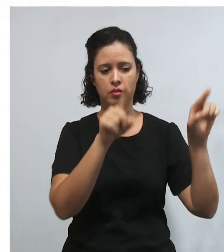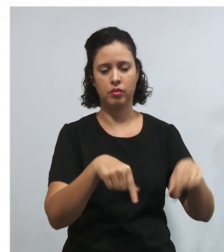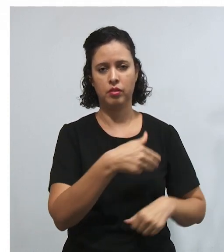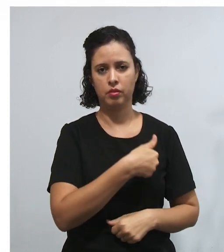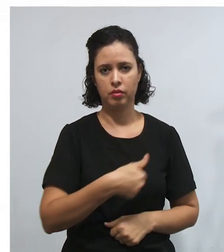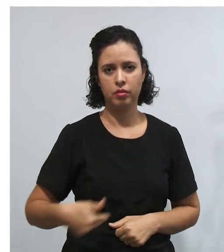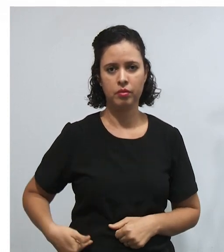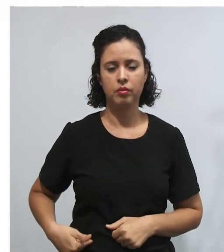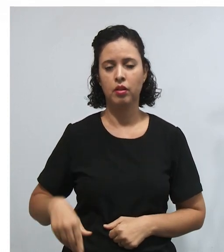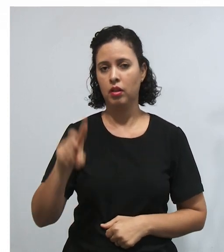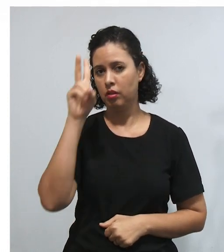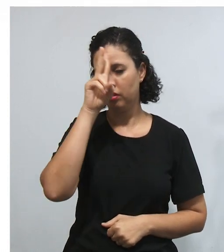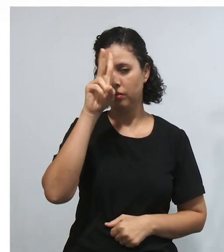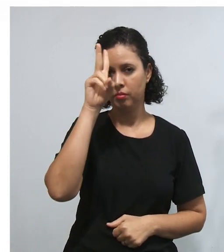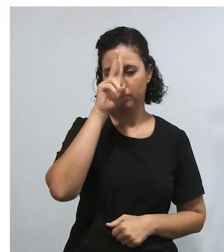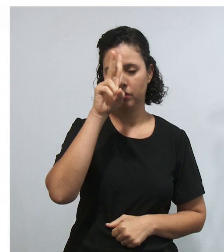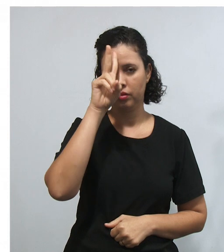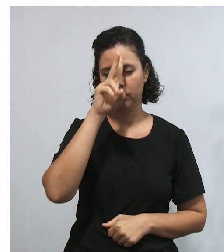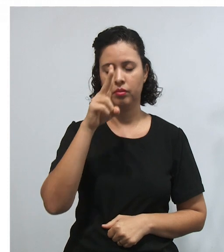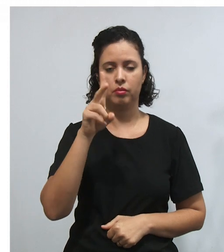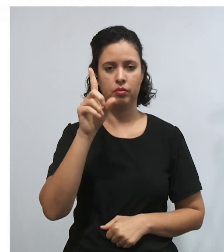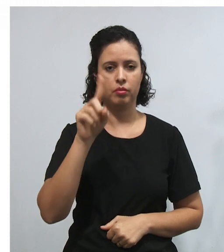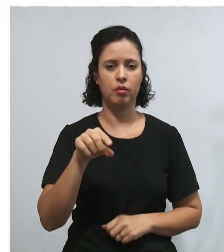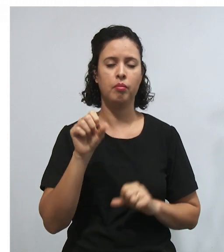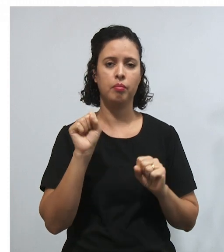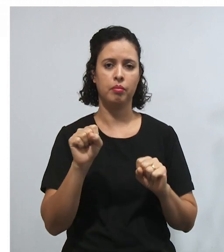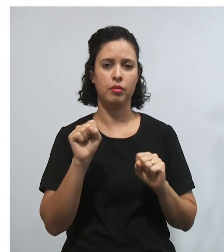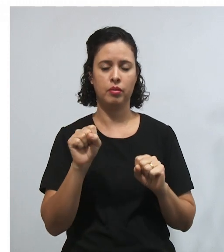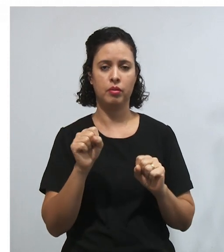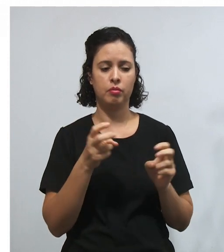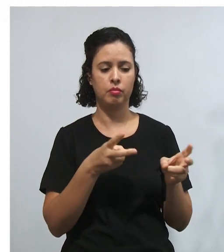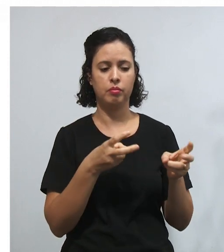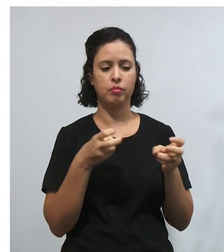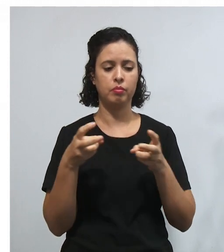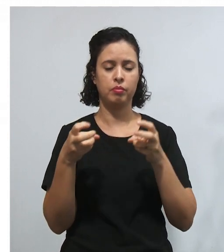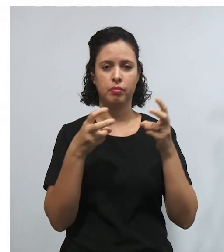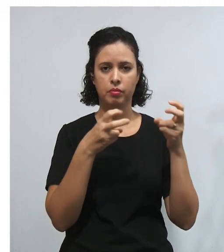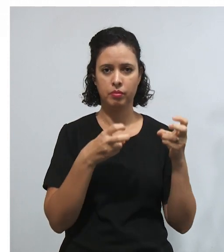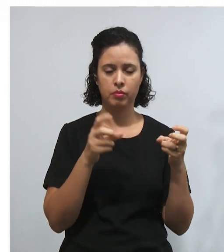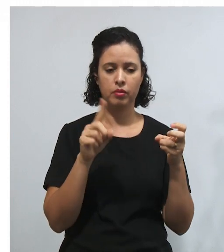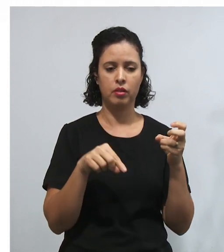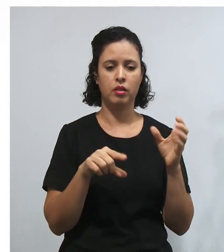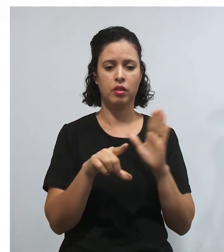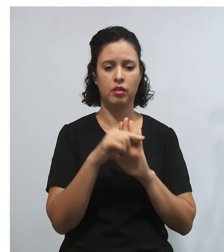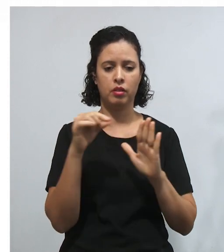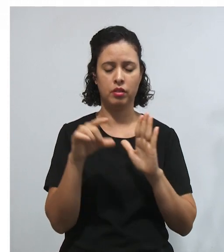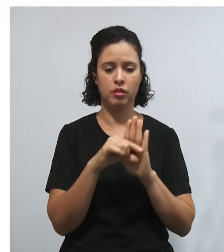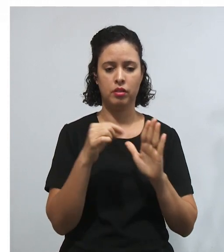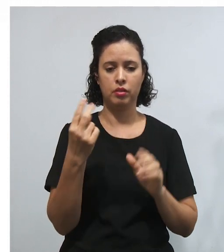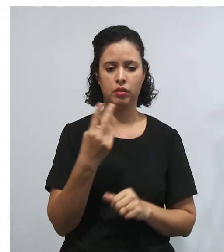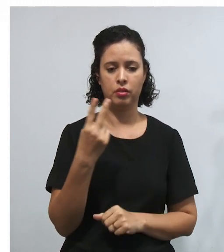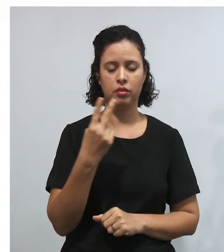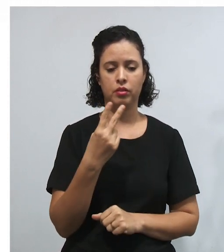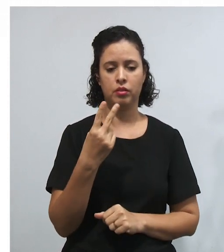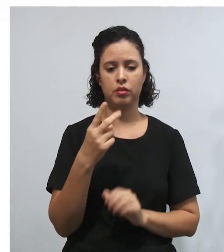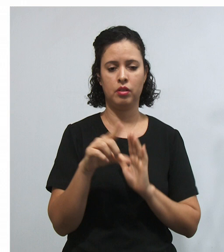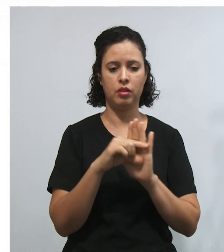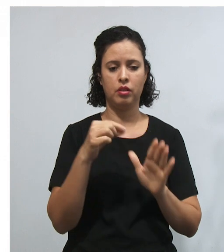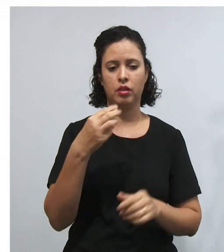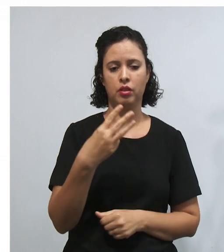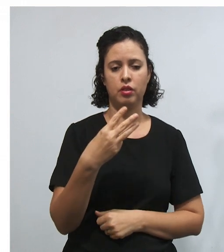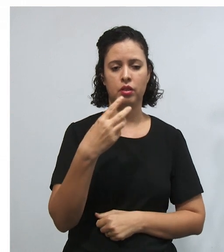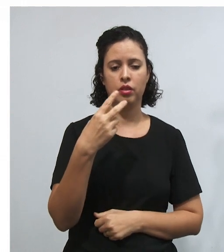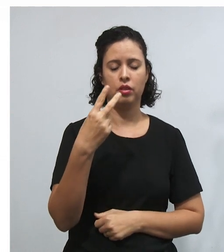tá? Lembrando que essas condições podem ser observadas no inciso 2º do artigo 37, que